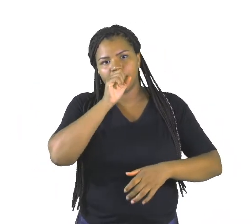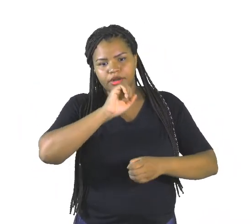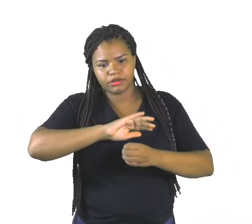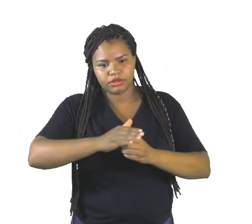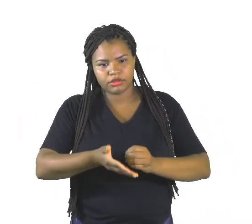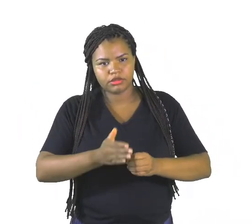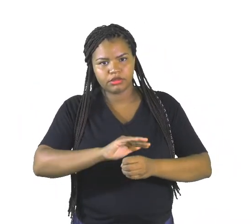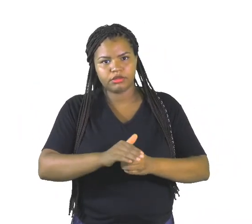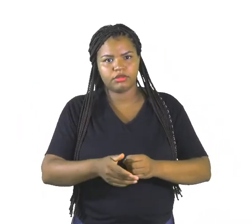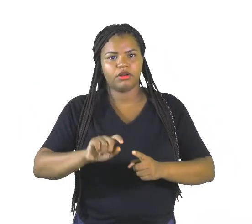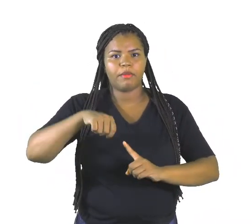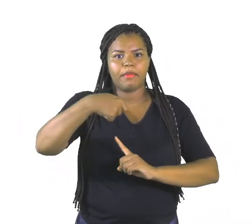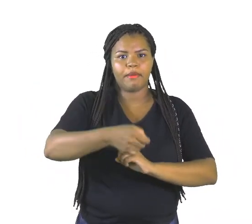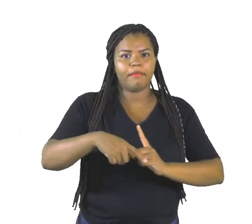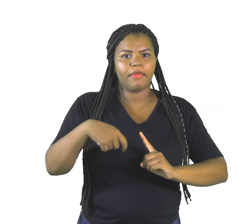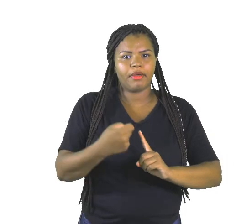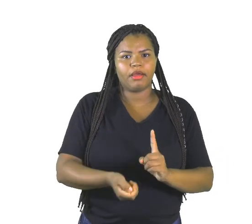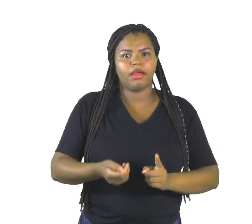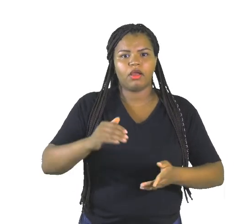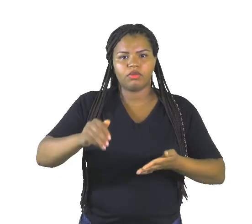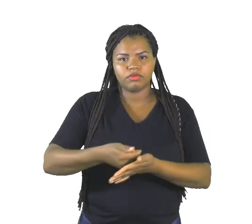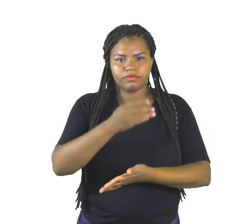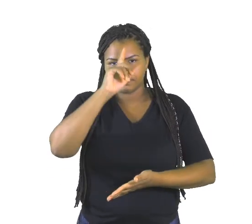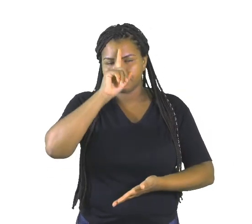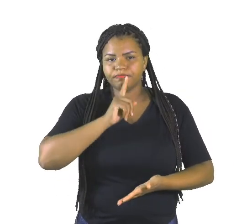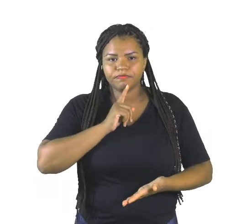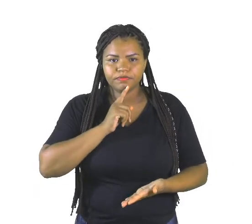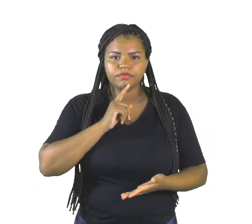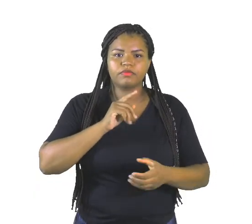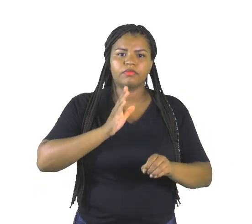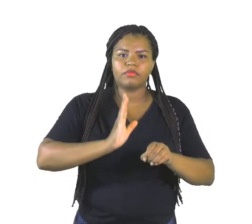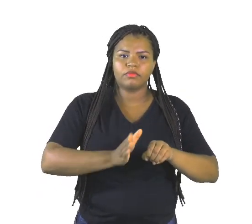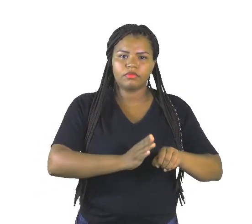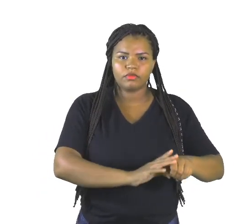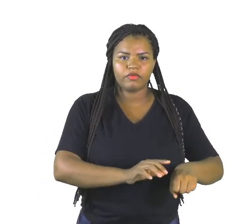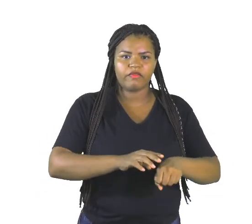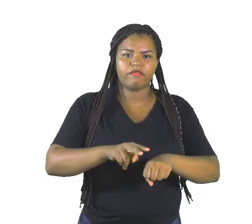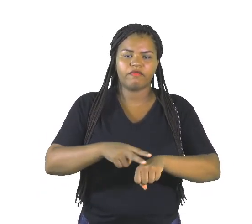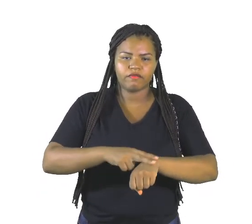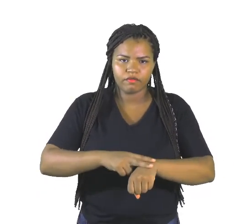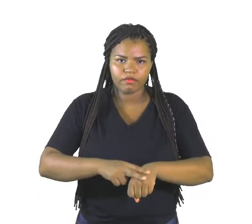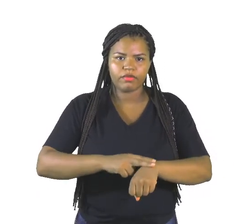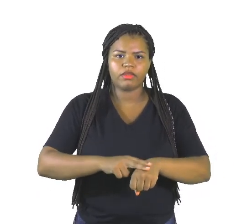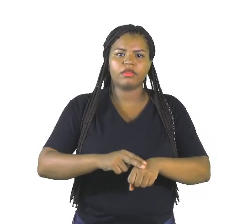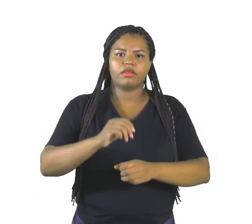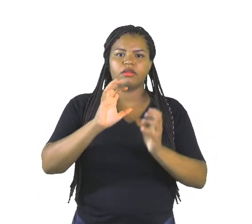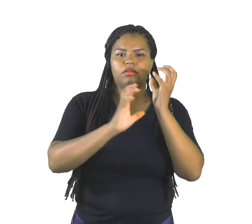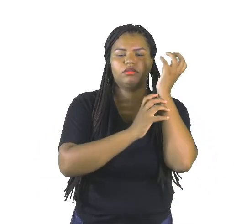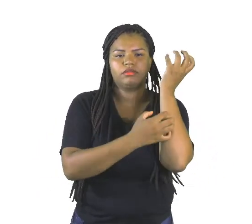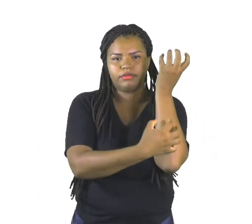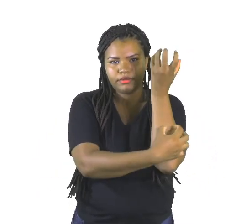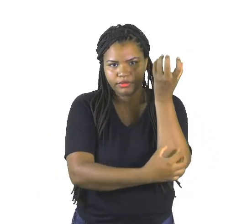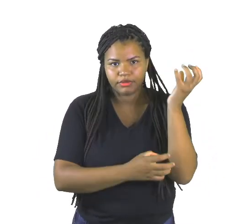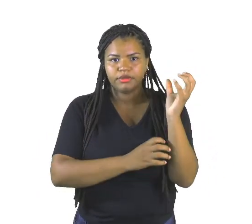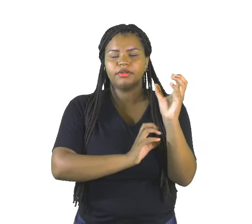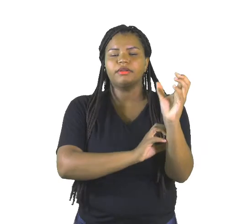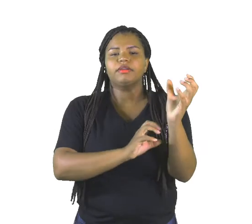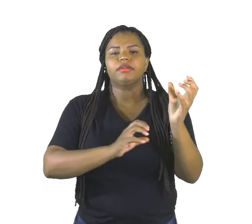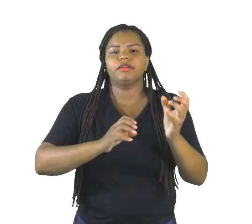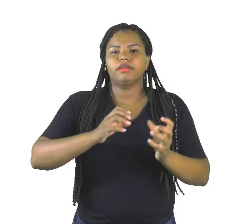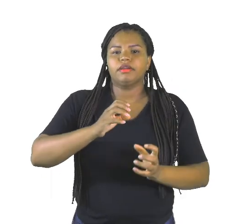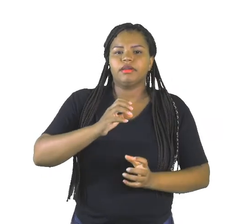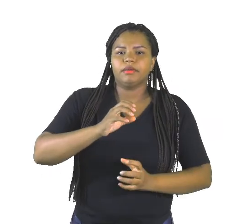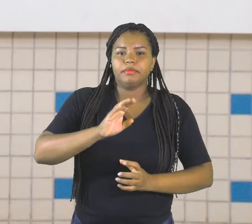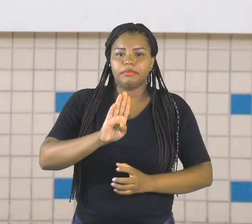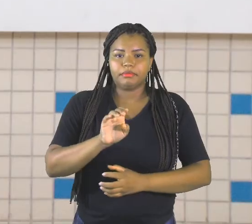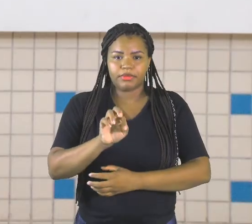da banana, do mamão, do pepino, da maçã, do abacaxi, da berinjela, da beterraba e outros alimentos